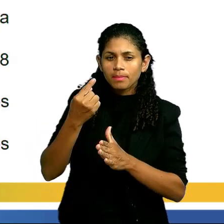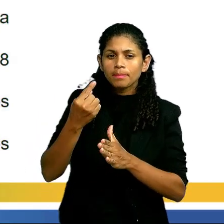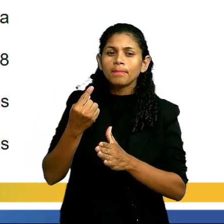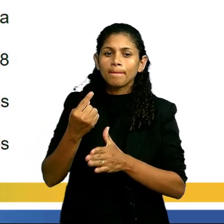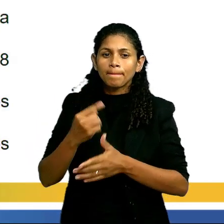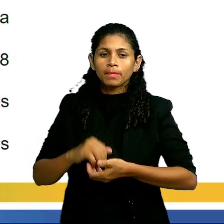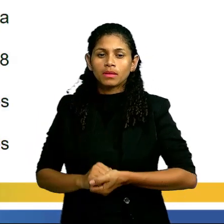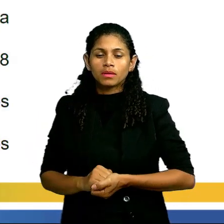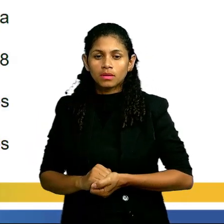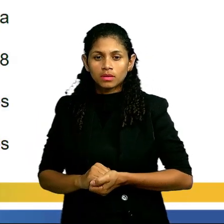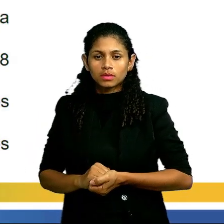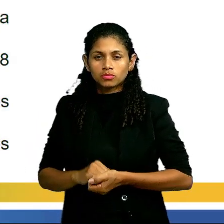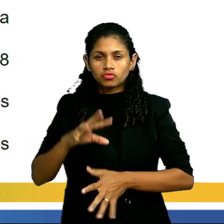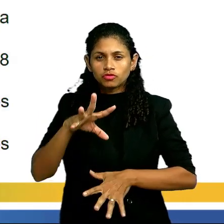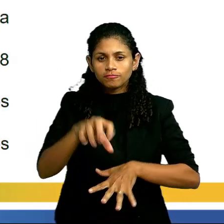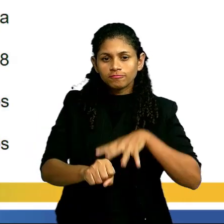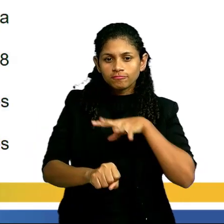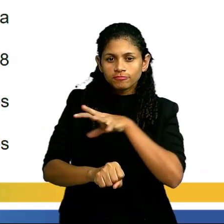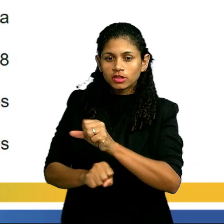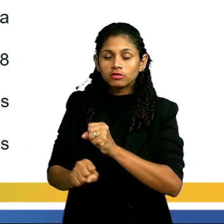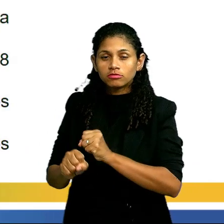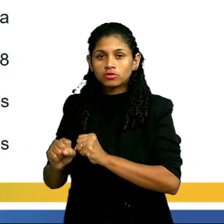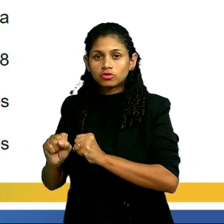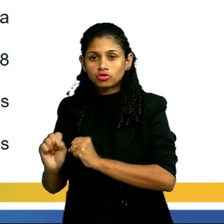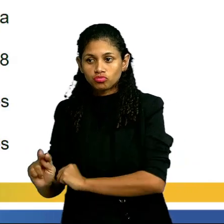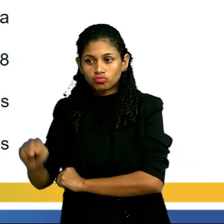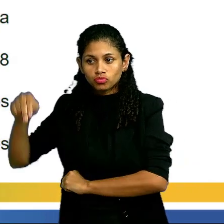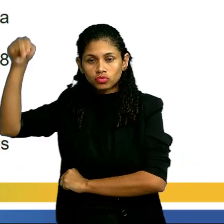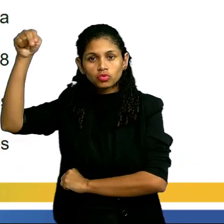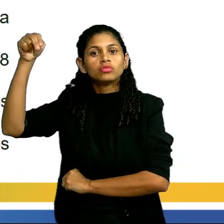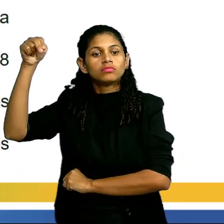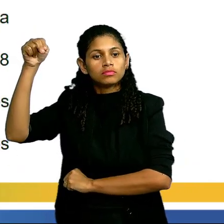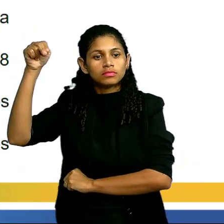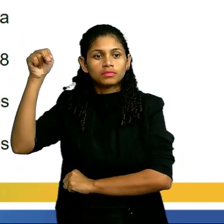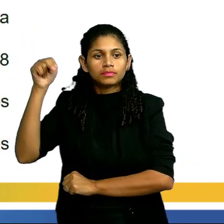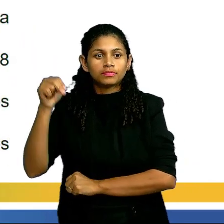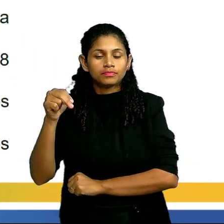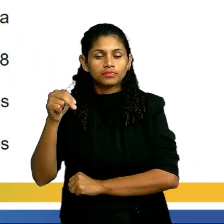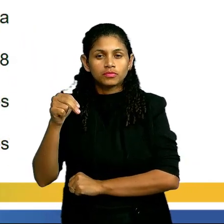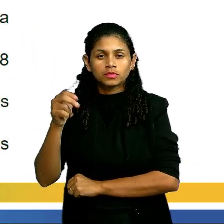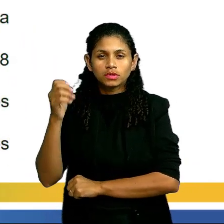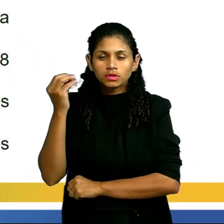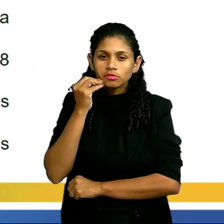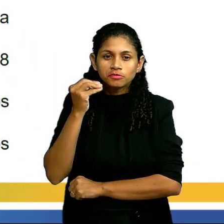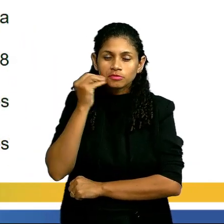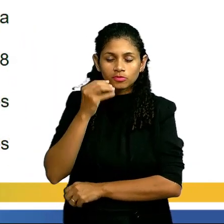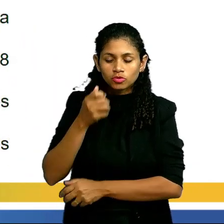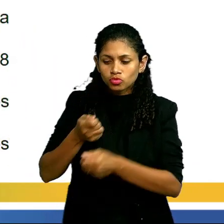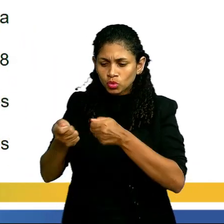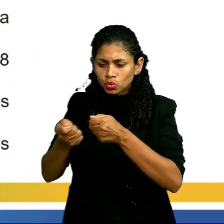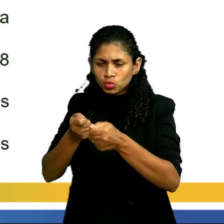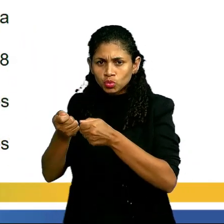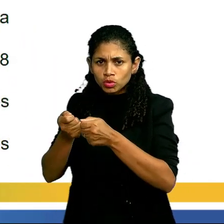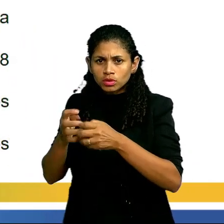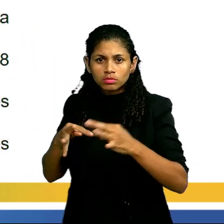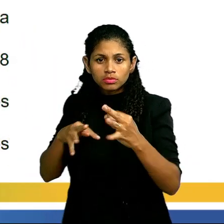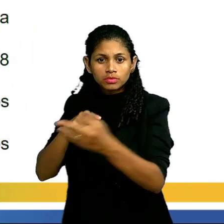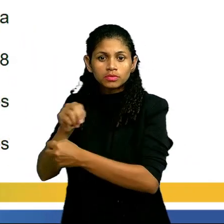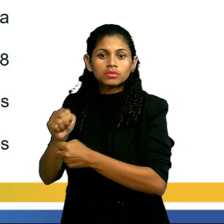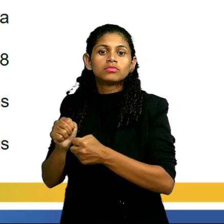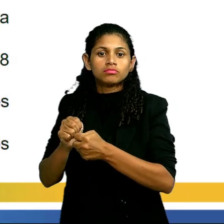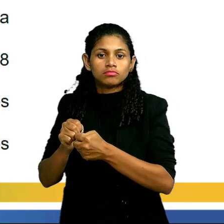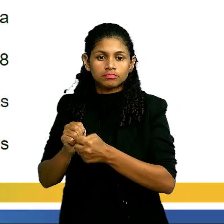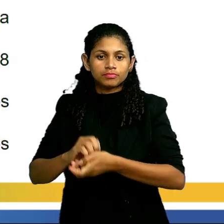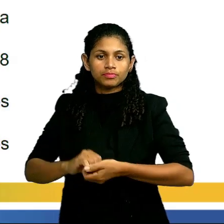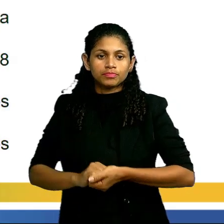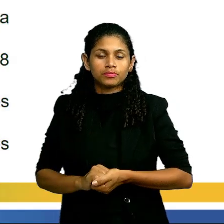Coreia do Norte e a Coreia do Sul, em um esforço para assumir o controle total da Península Coreana. Os Estados